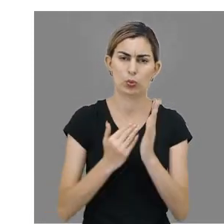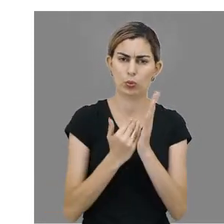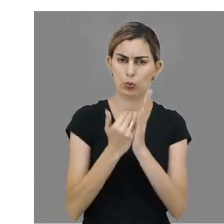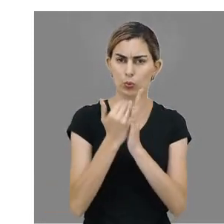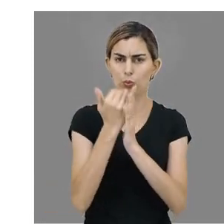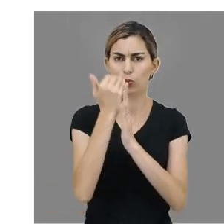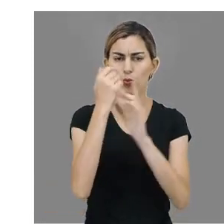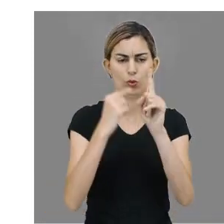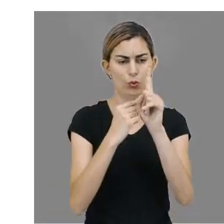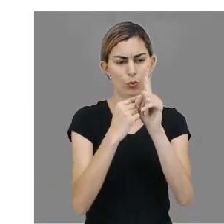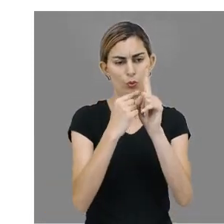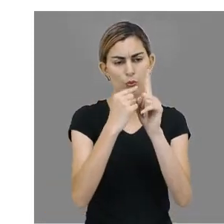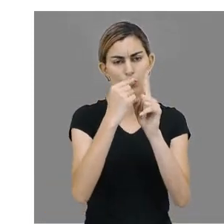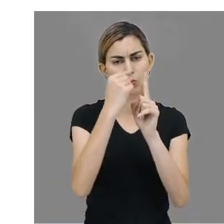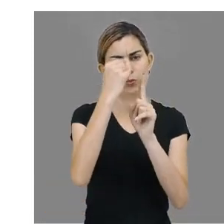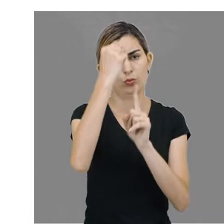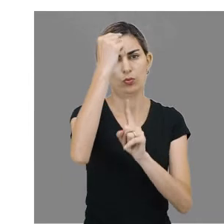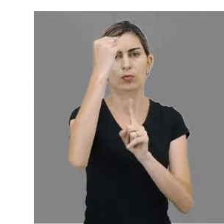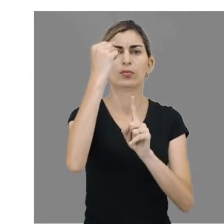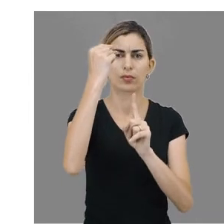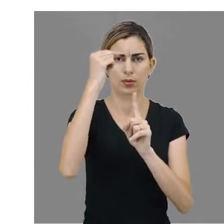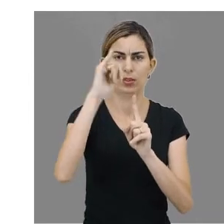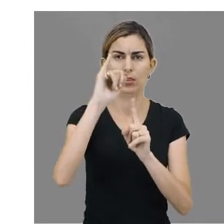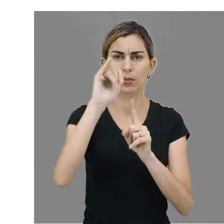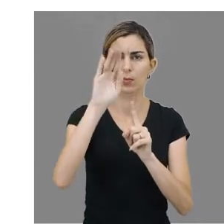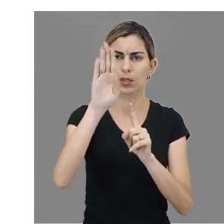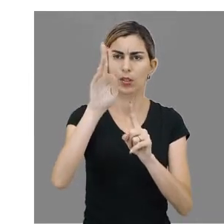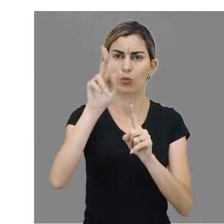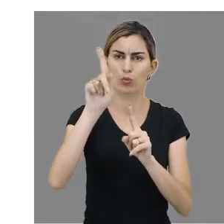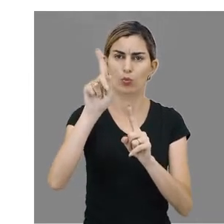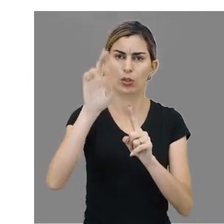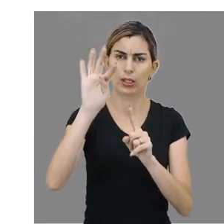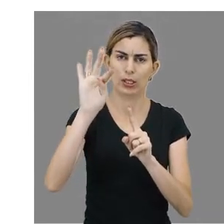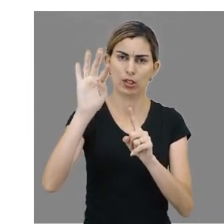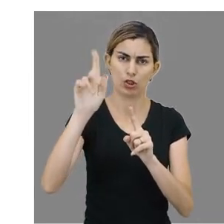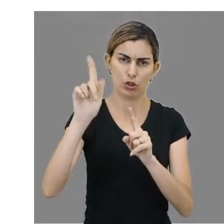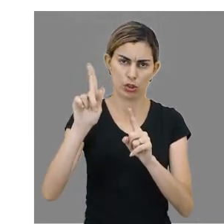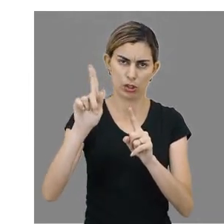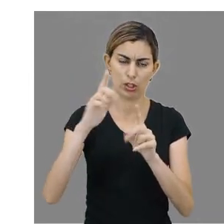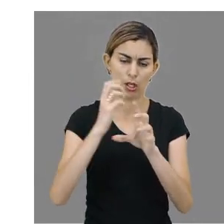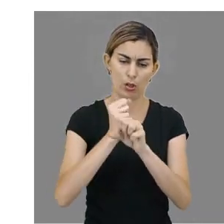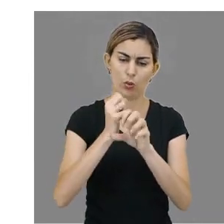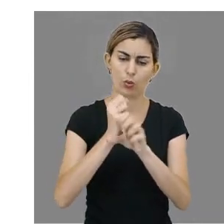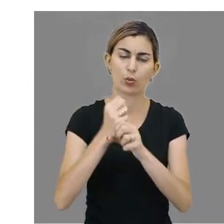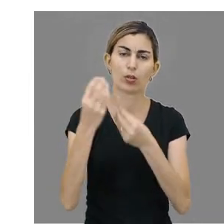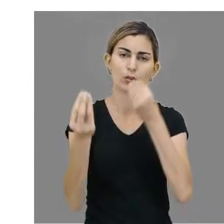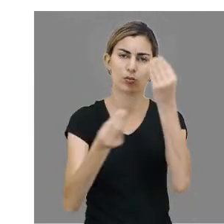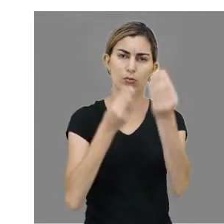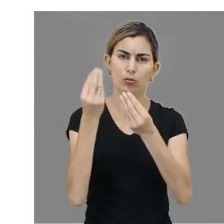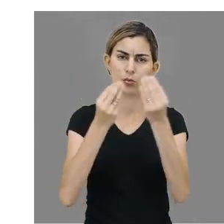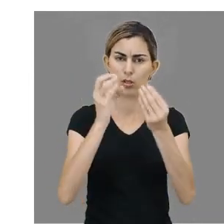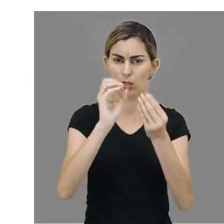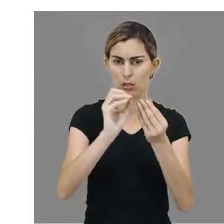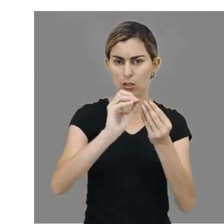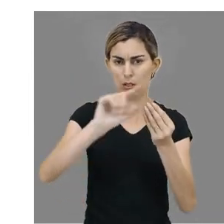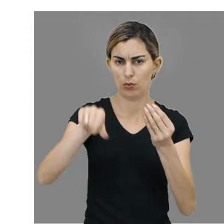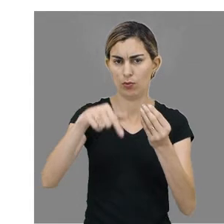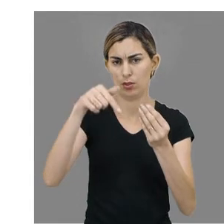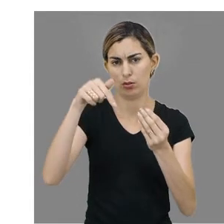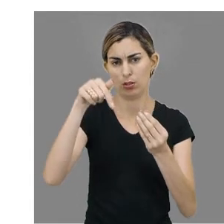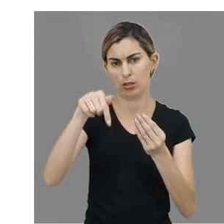bulbo seco, onde o IB/UTG é calculado a partir da seguinte fórmula: